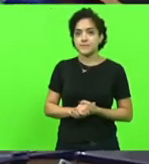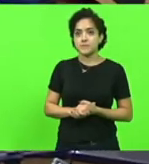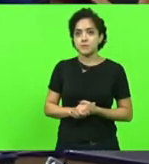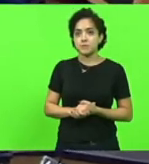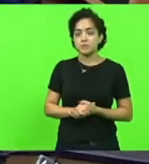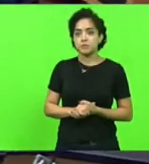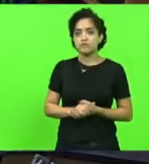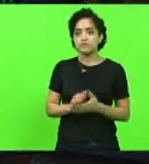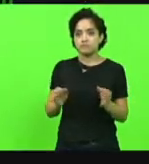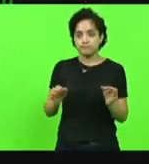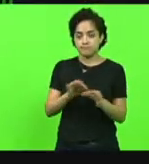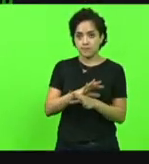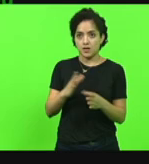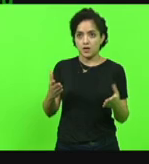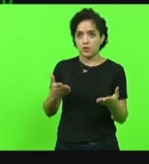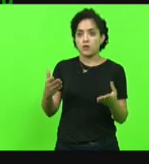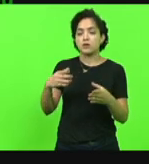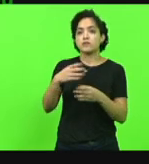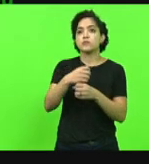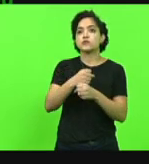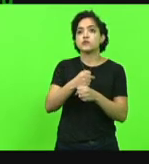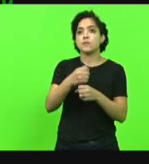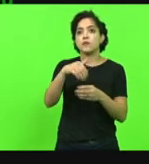Encerrada a votação, colhe o resultado.